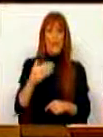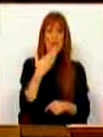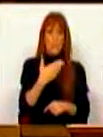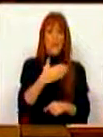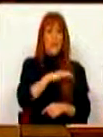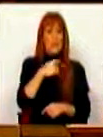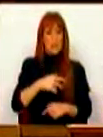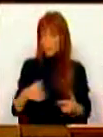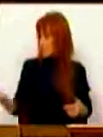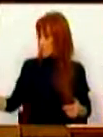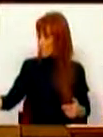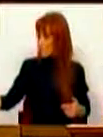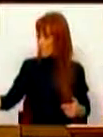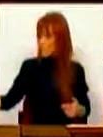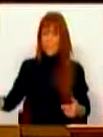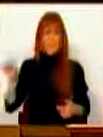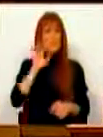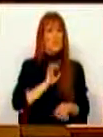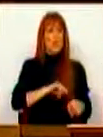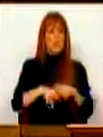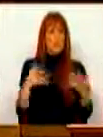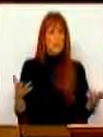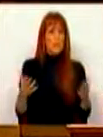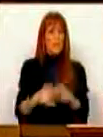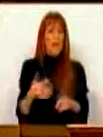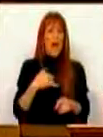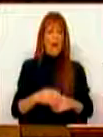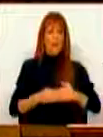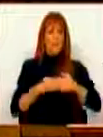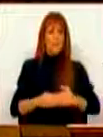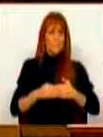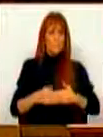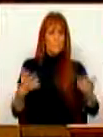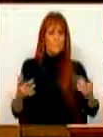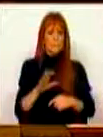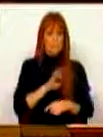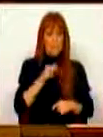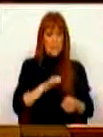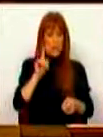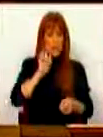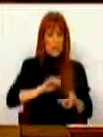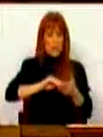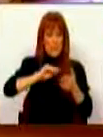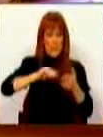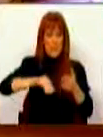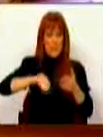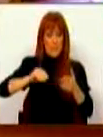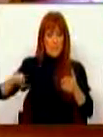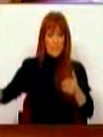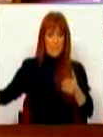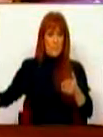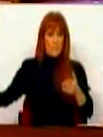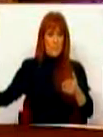Obrigada, Sr. Presidente, Sras. E Srs. Deputados. Queria cumprimentar os senhores e as senhoras peticionárias,